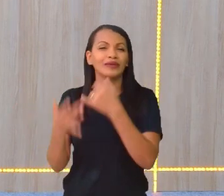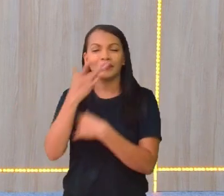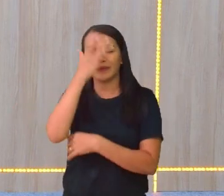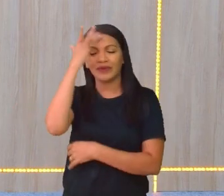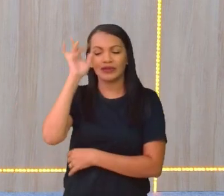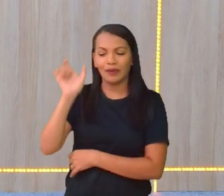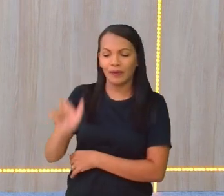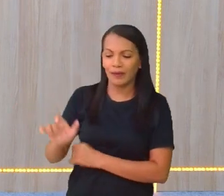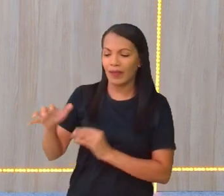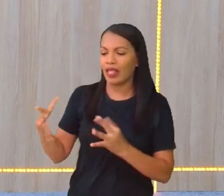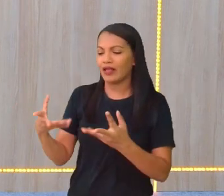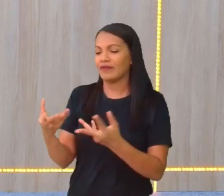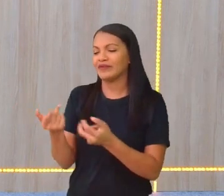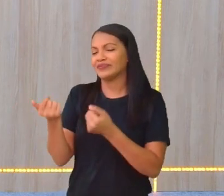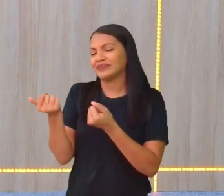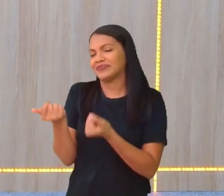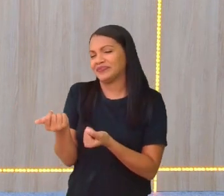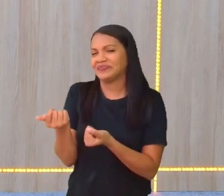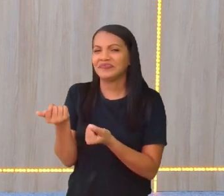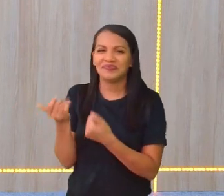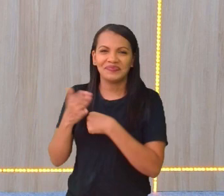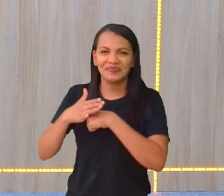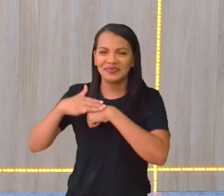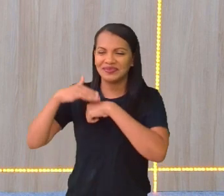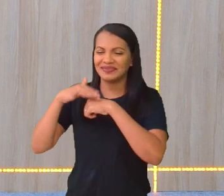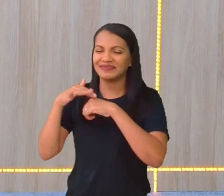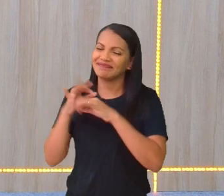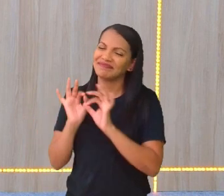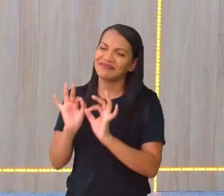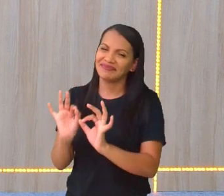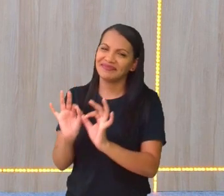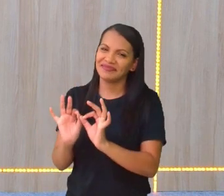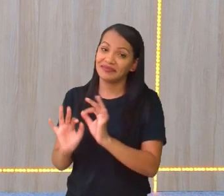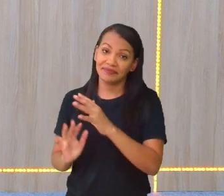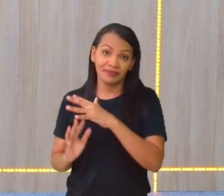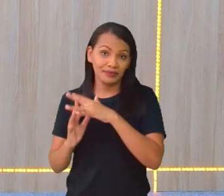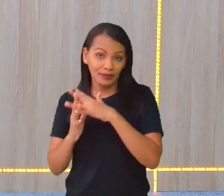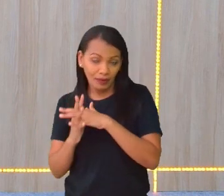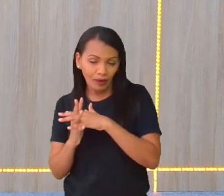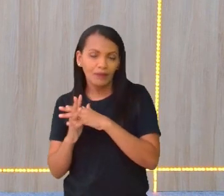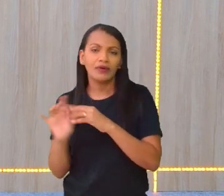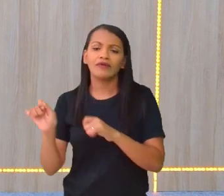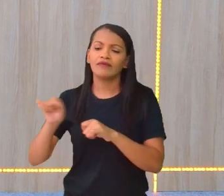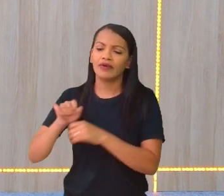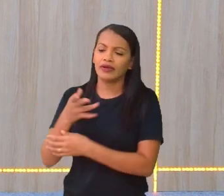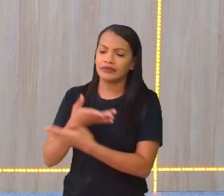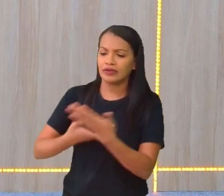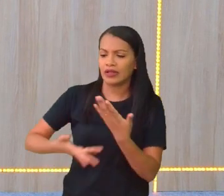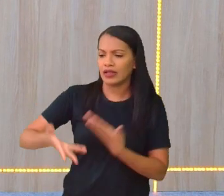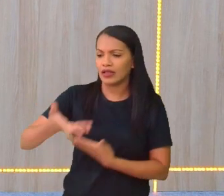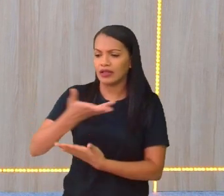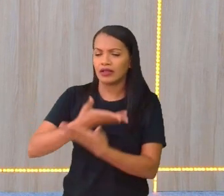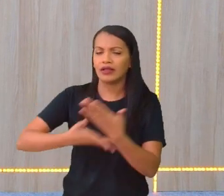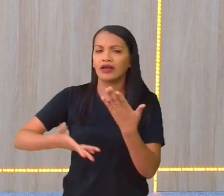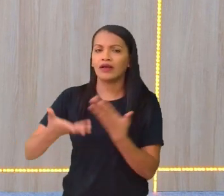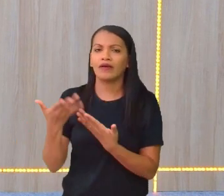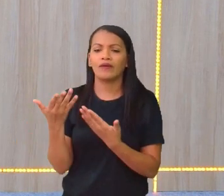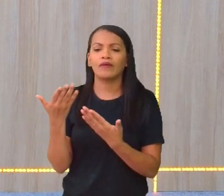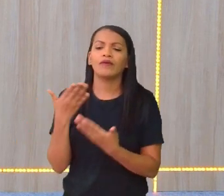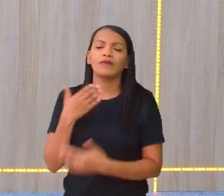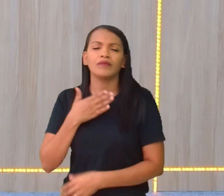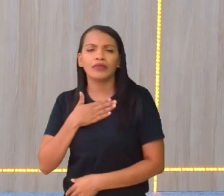maravilhosa, simpática, né, cheia de carisma, e aí ela faz essa interação comigo e com